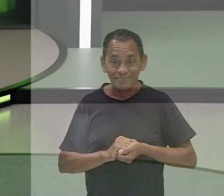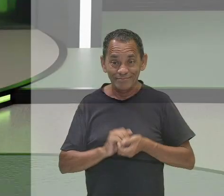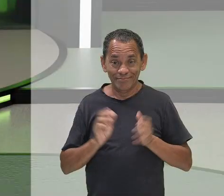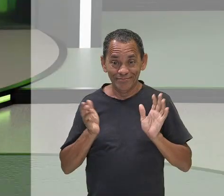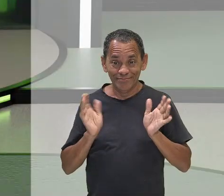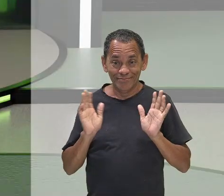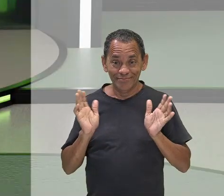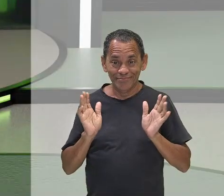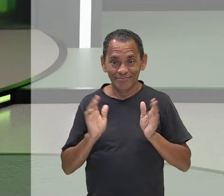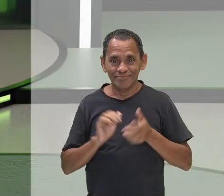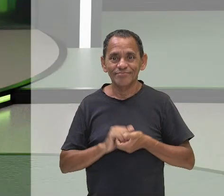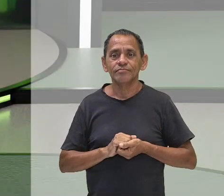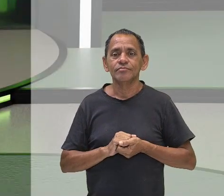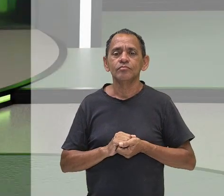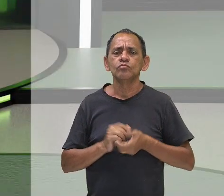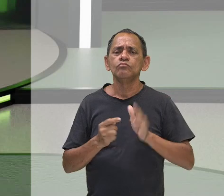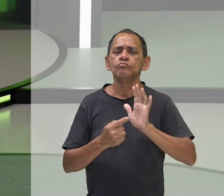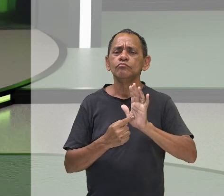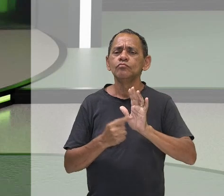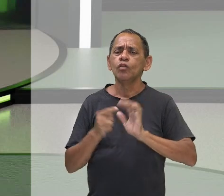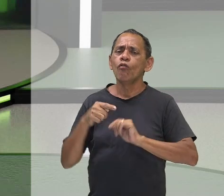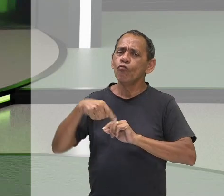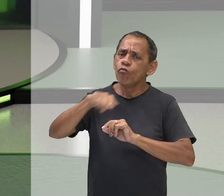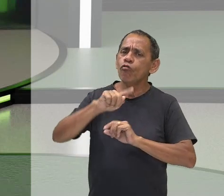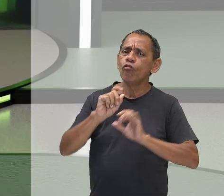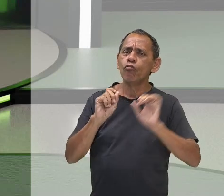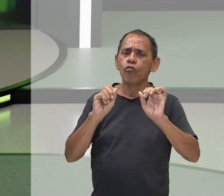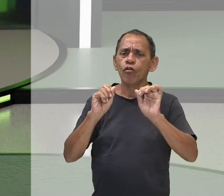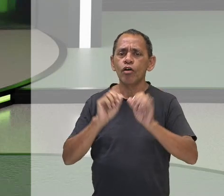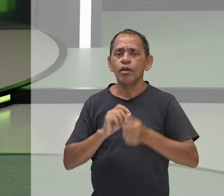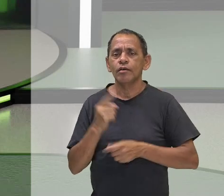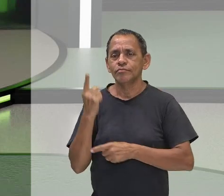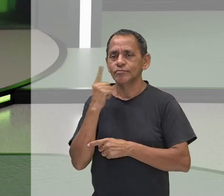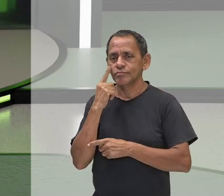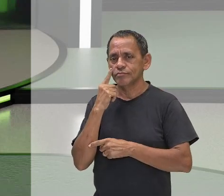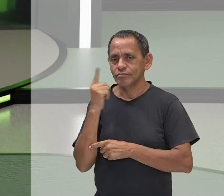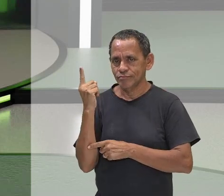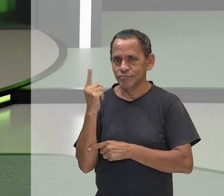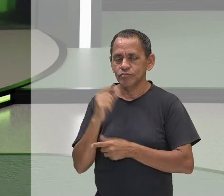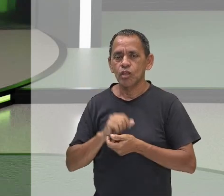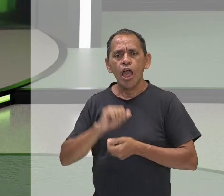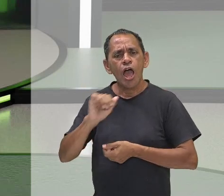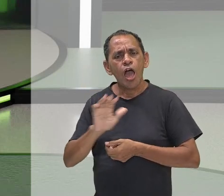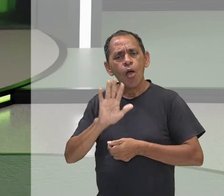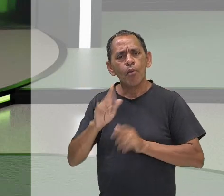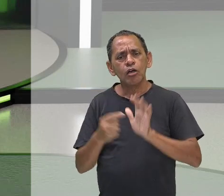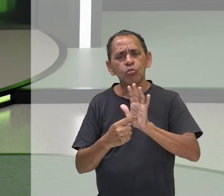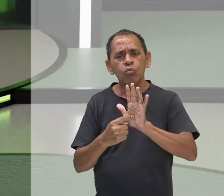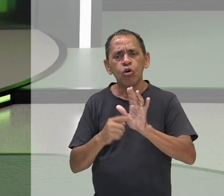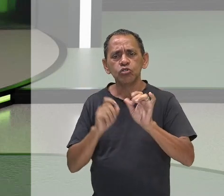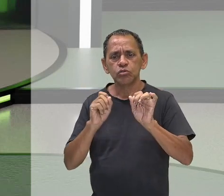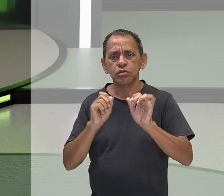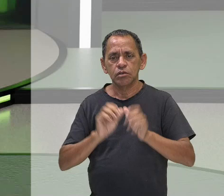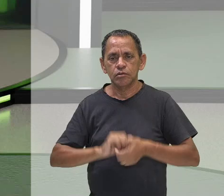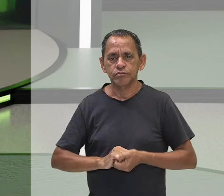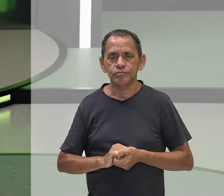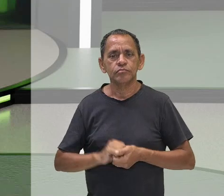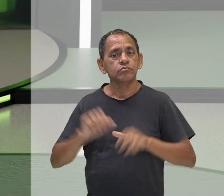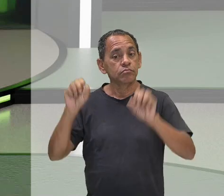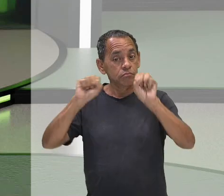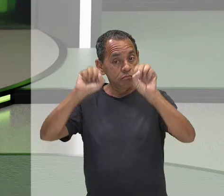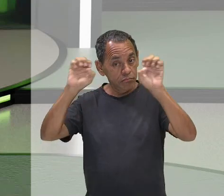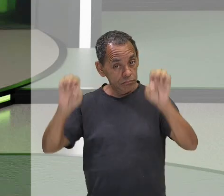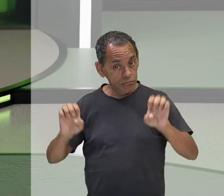Olá! Trago a vocês aí esse esquema didático mostrando um pouquinho da estrutura